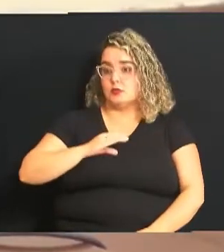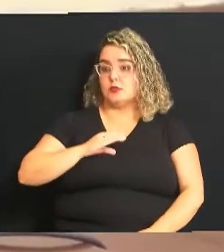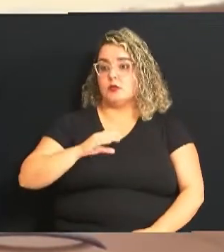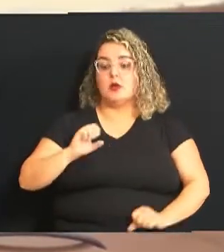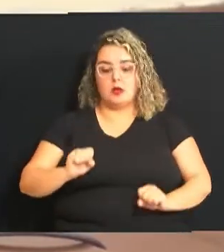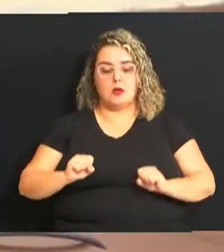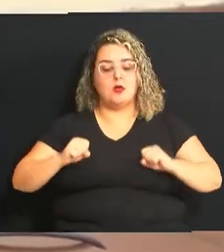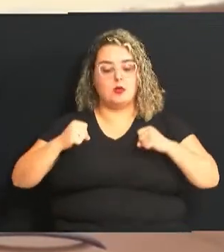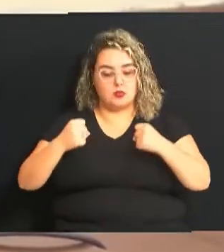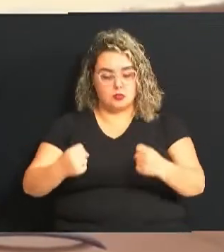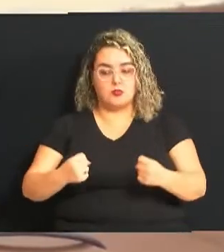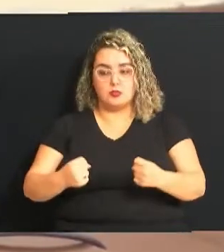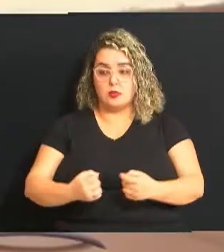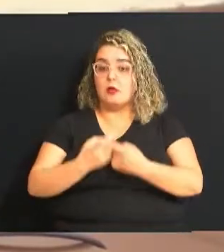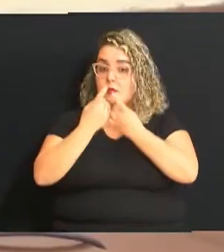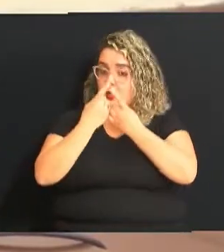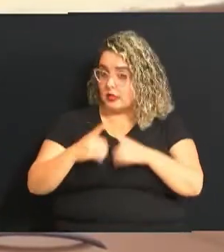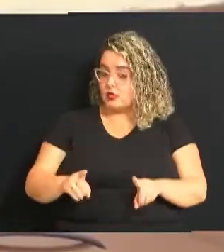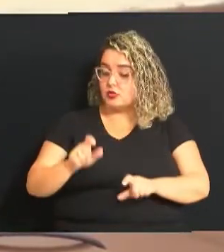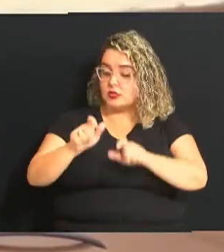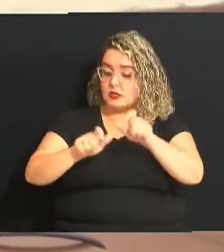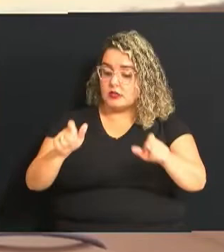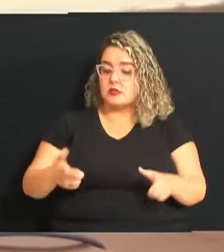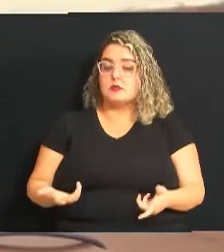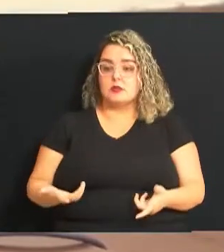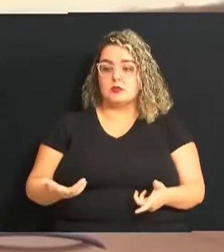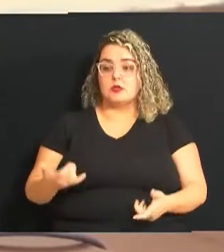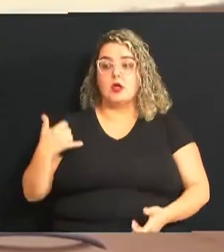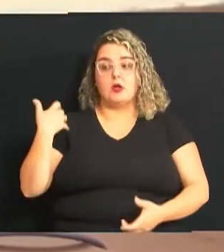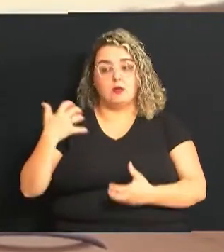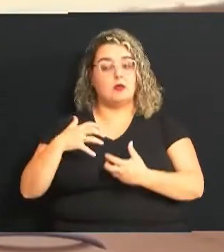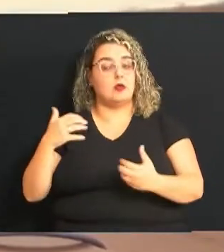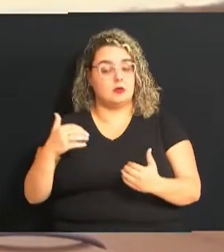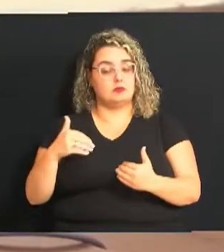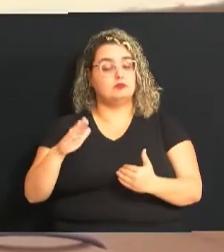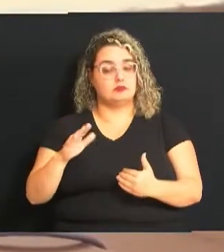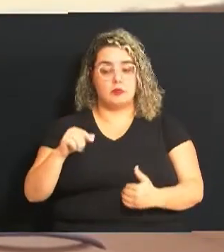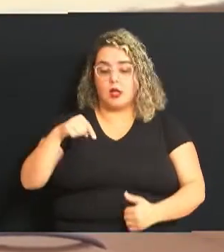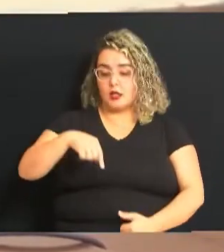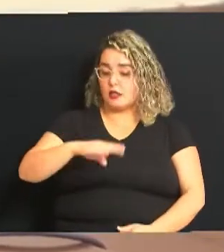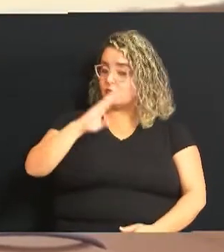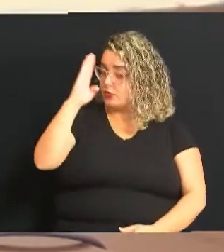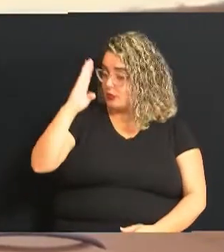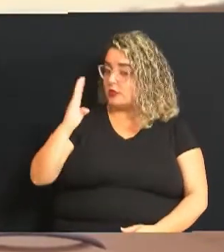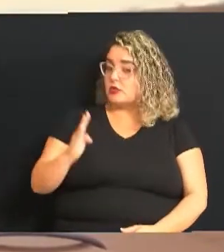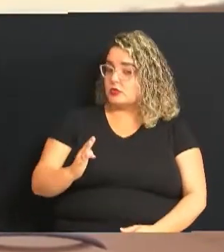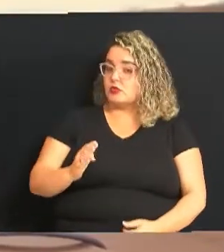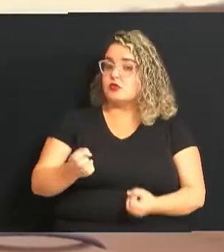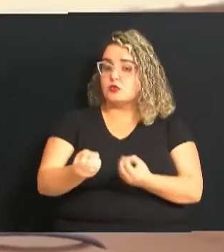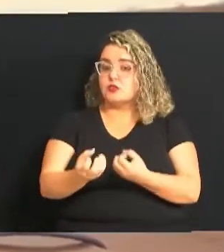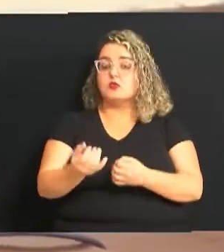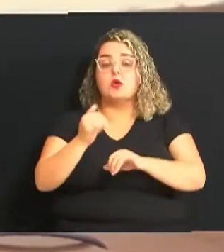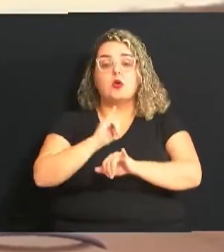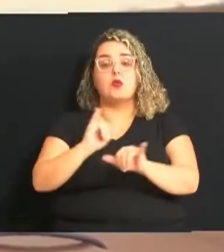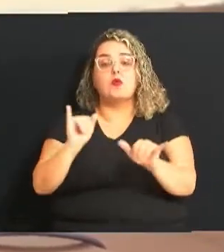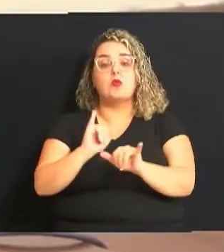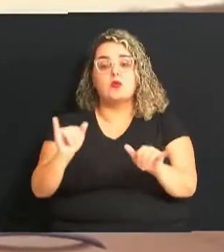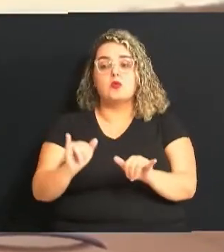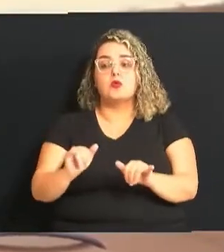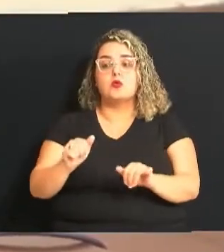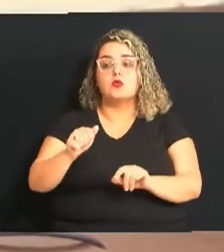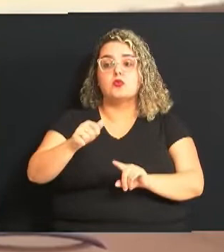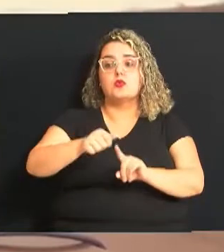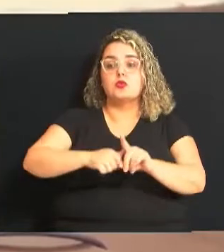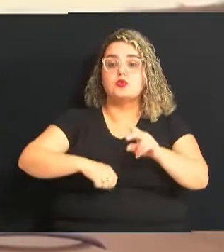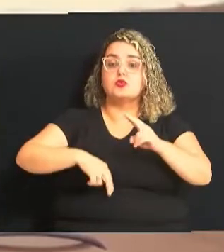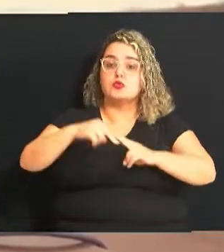luta pela dignidade das pessoas com a idade mais avançada no Brasil. Dados divulgados em julho